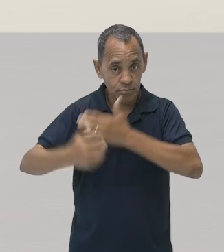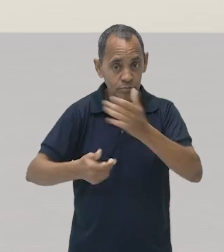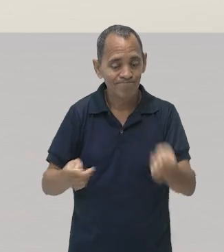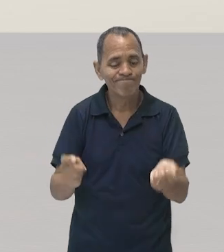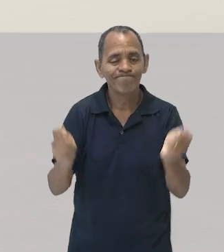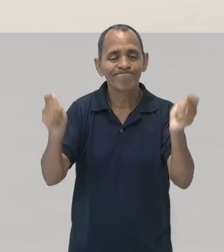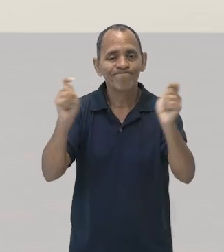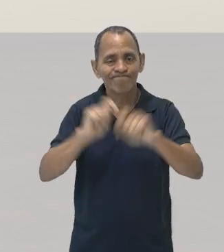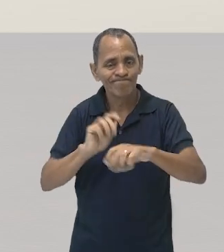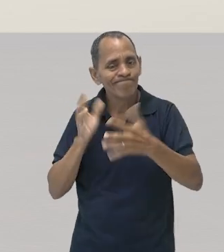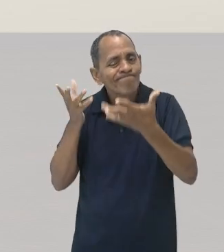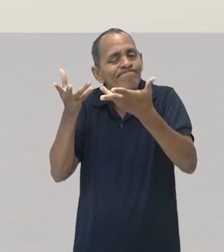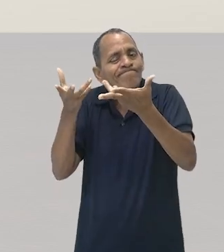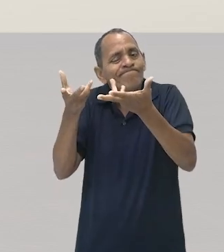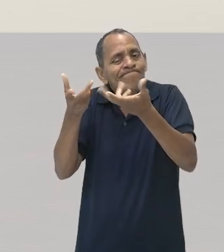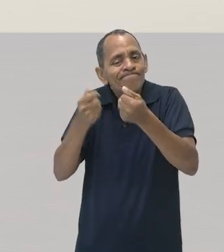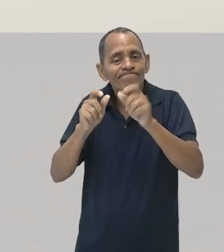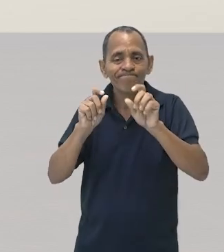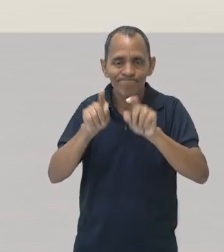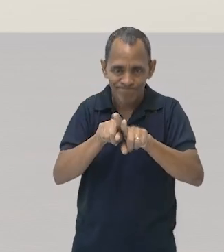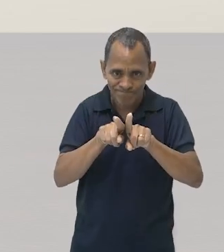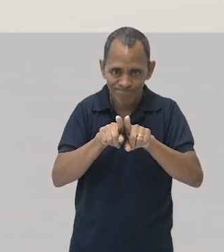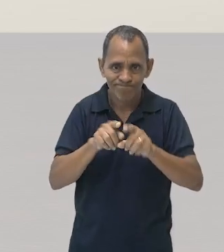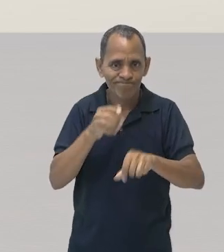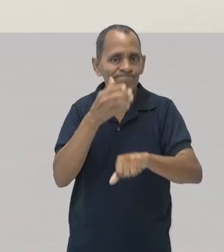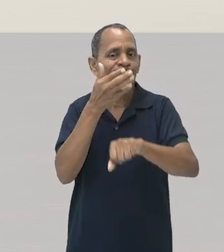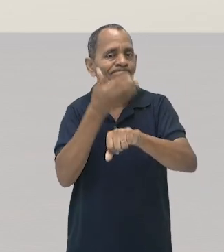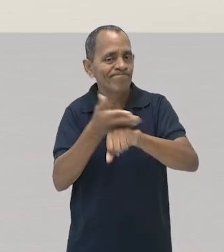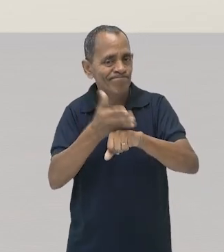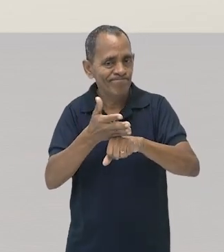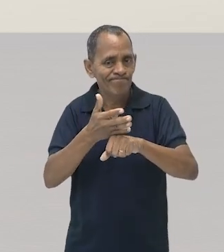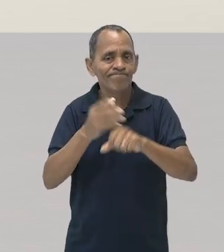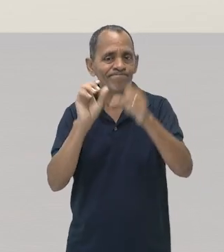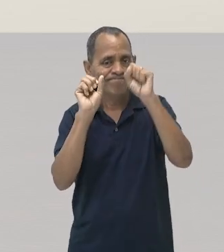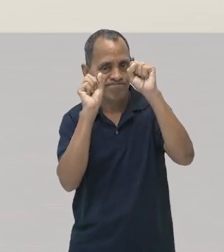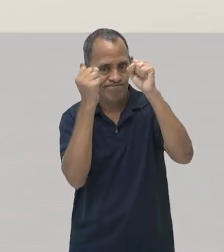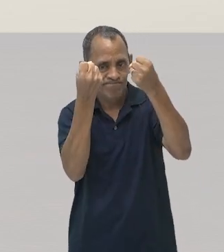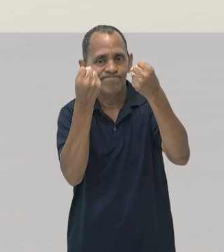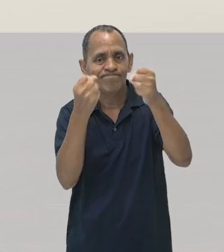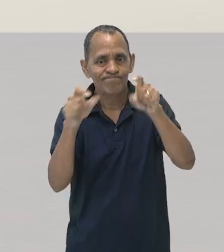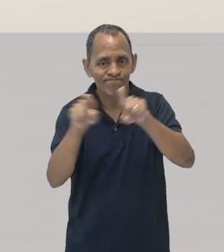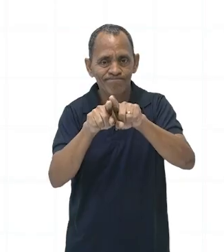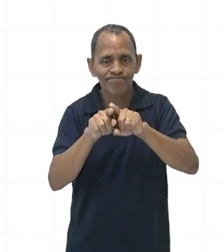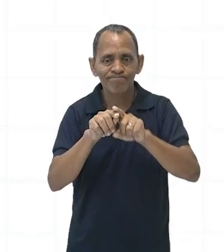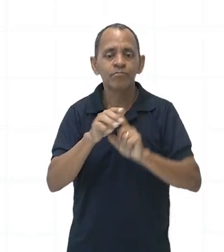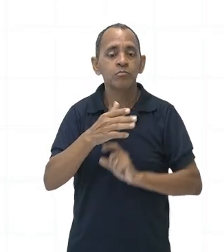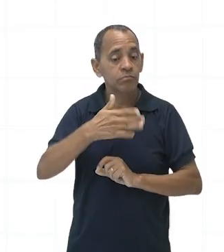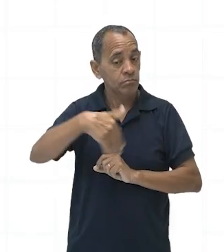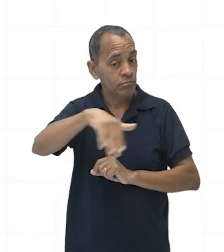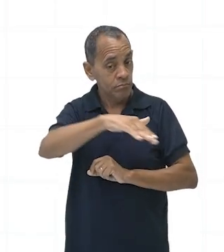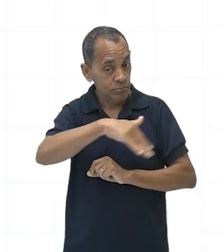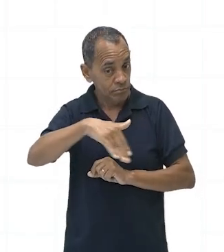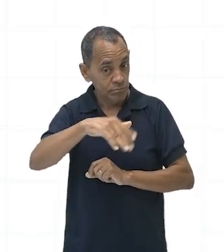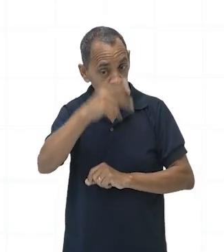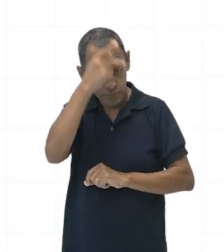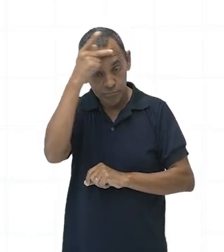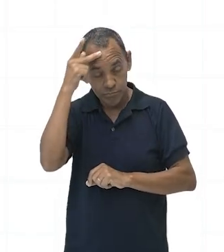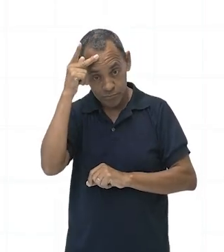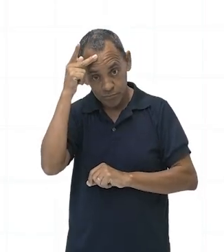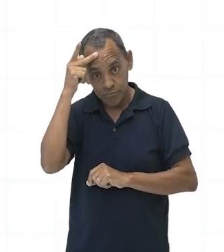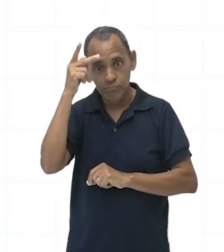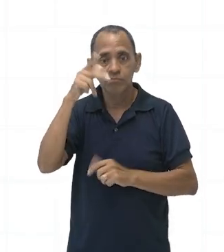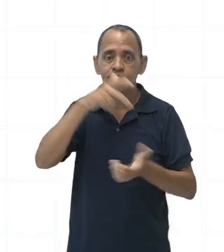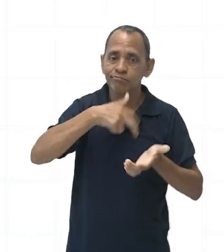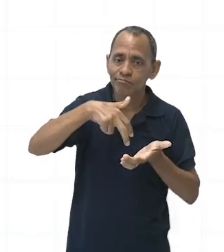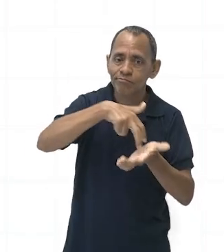capacidades e habilidades físicas nas pessoas que estão ali no mundo da dança. Vamos ver quais são elas? Então,